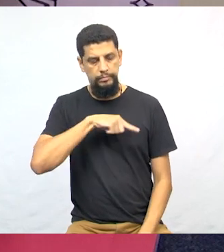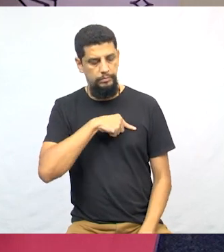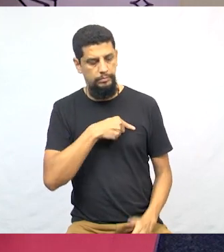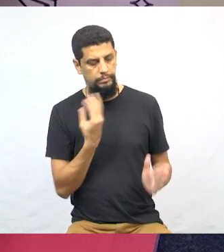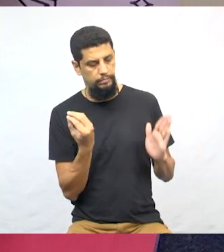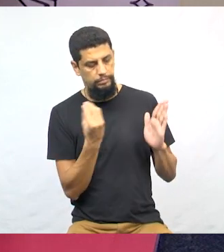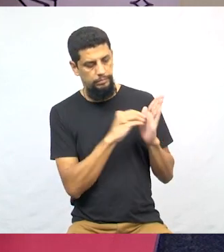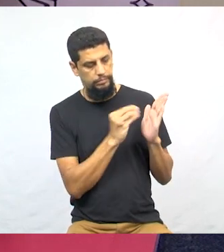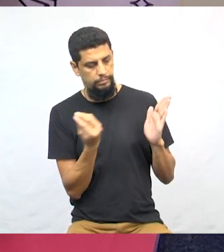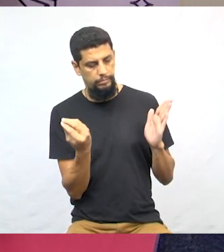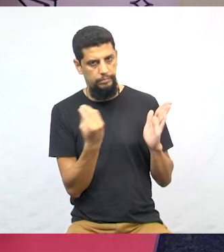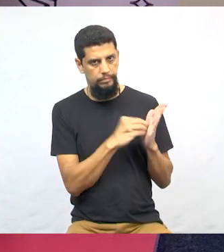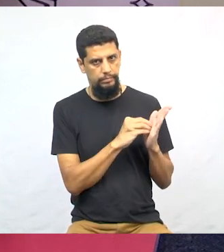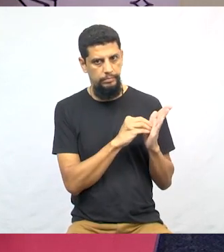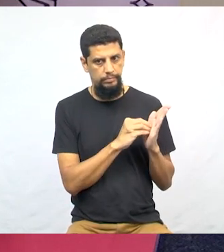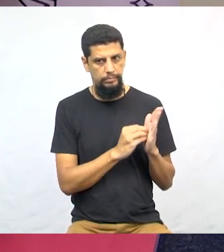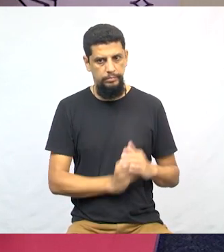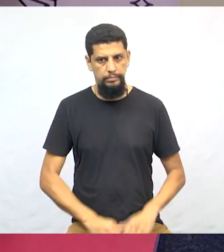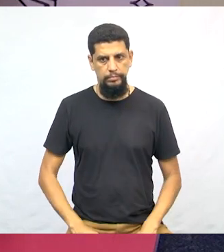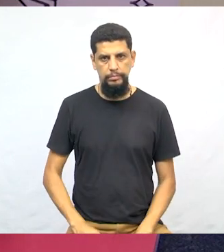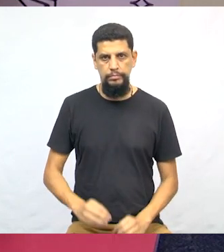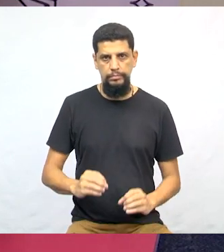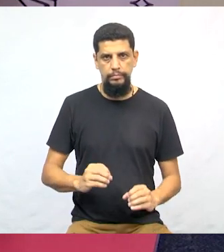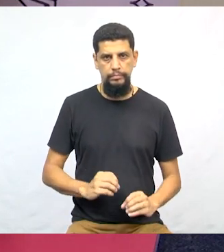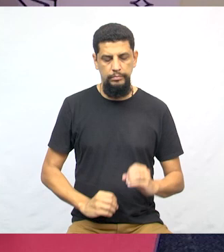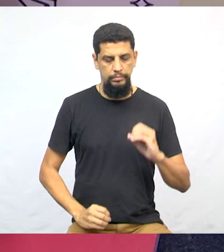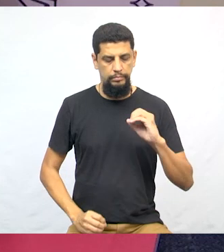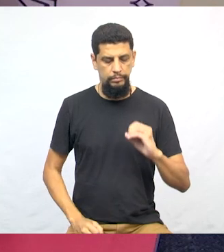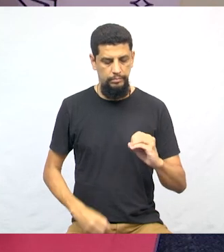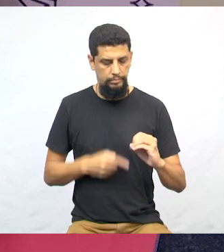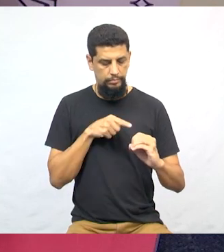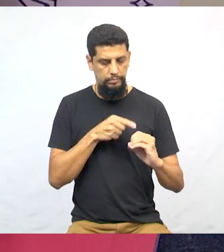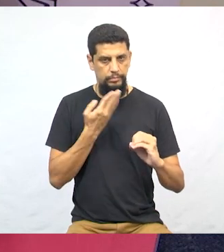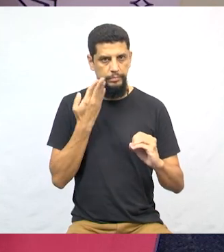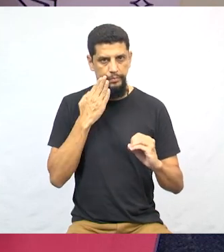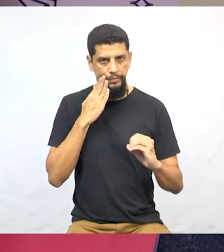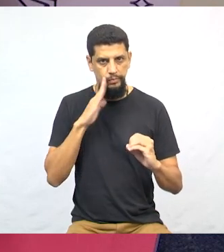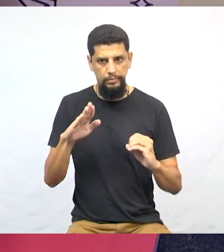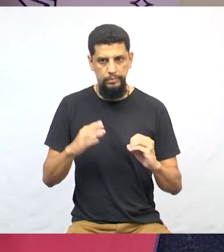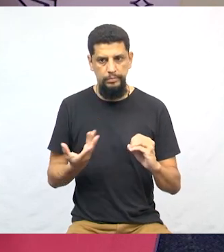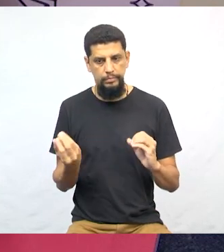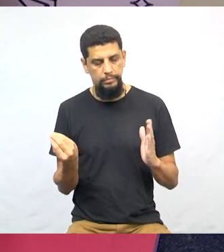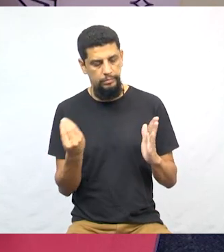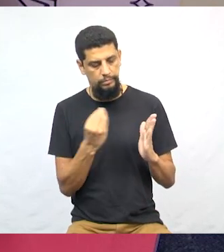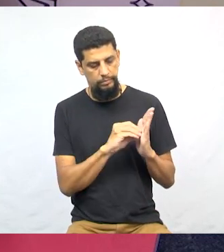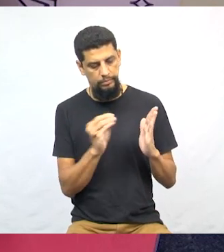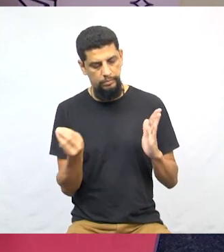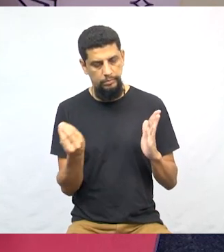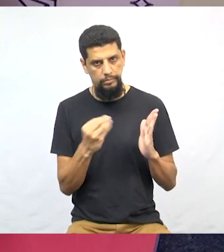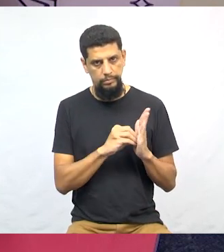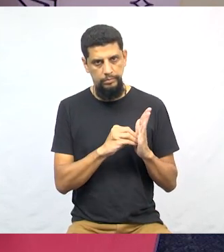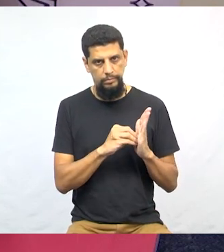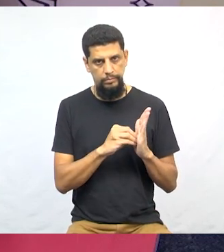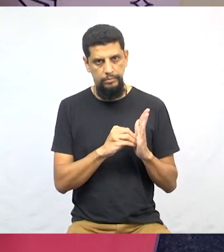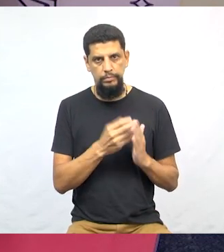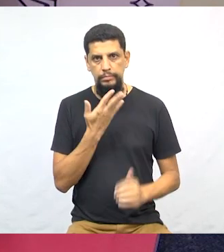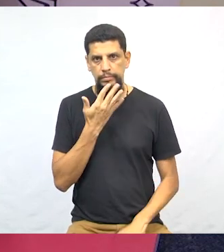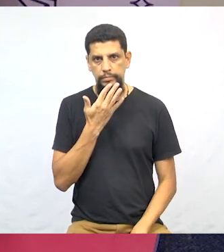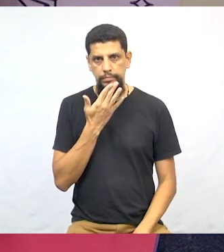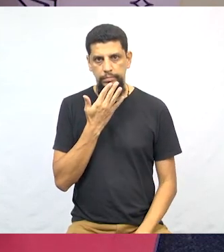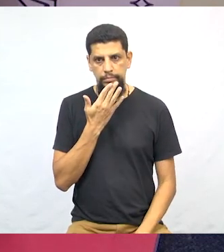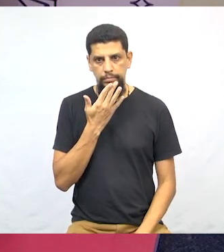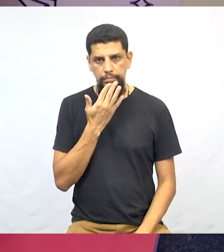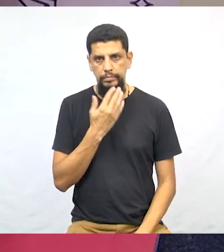vamos colocar a bolinha azul e aqui nós vamos colocar a bolinha